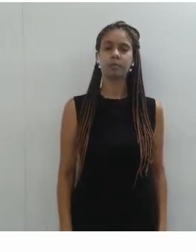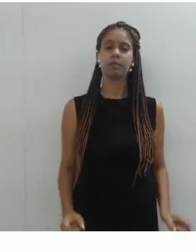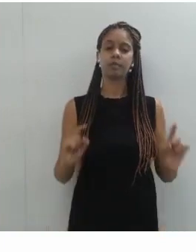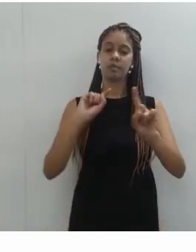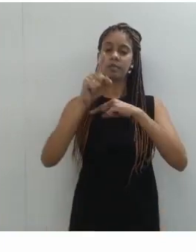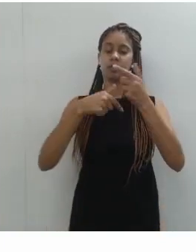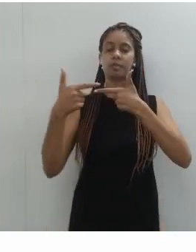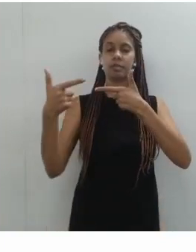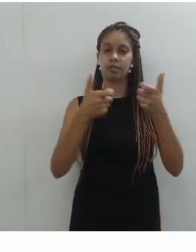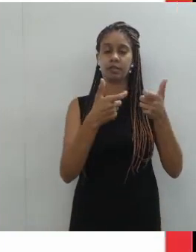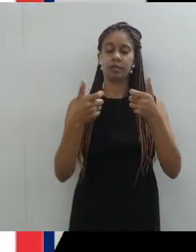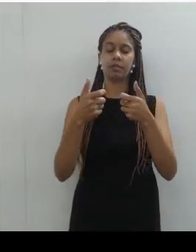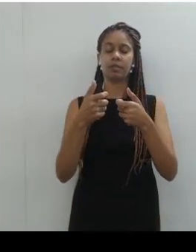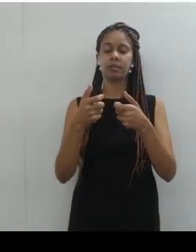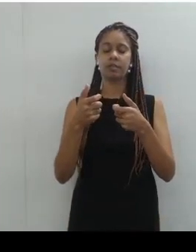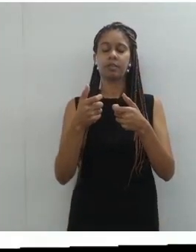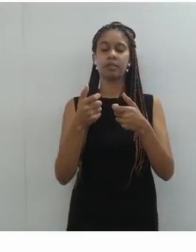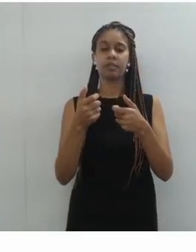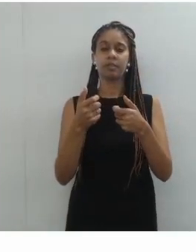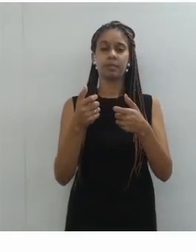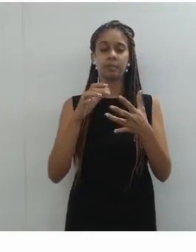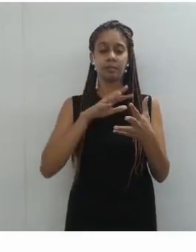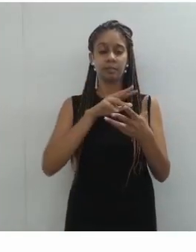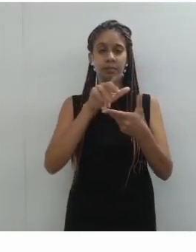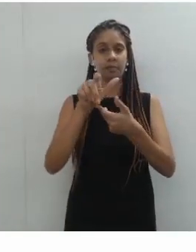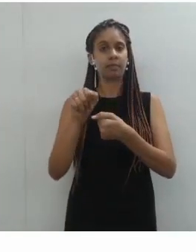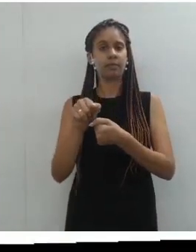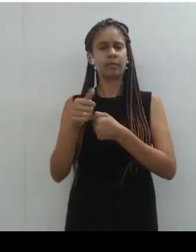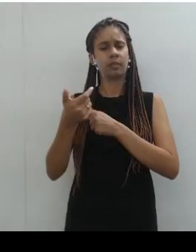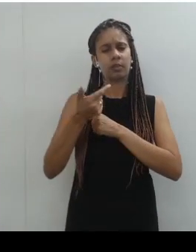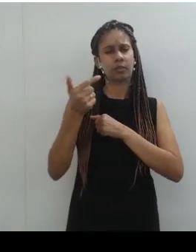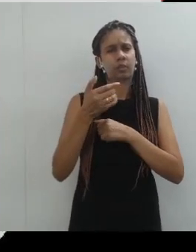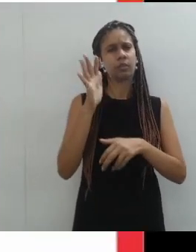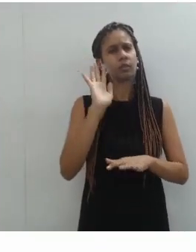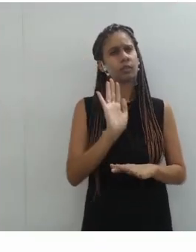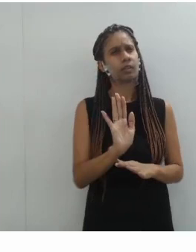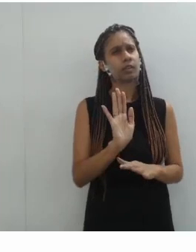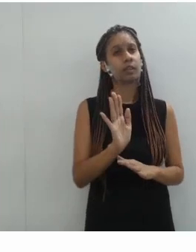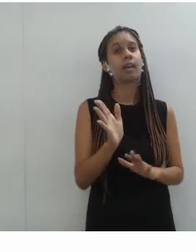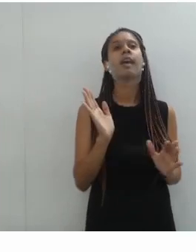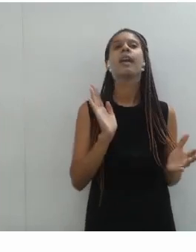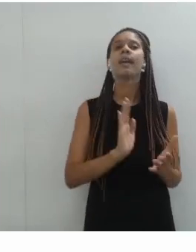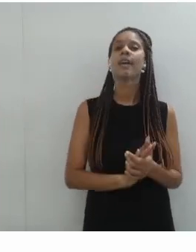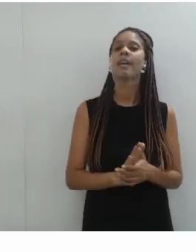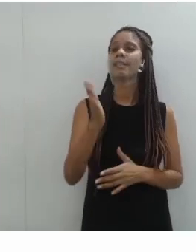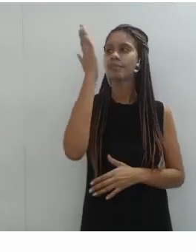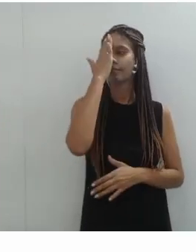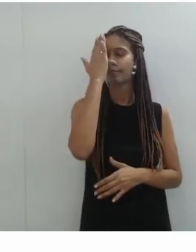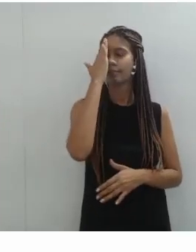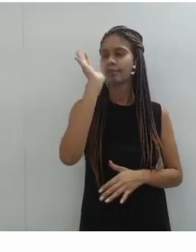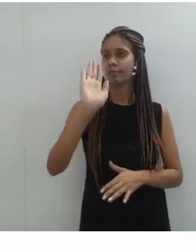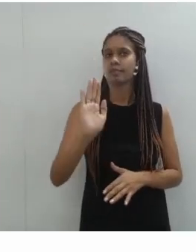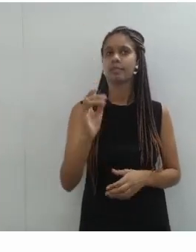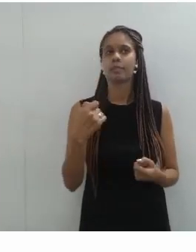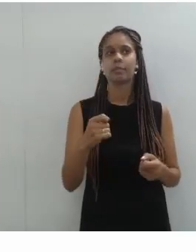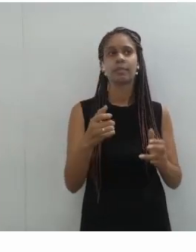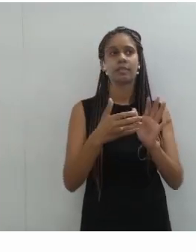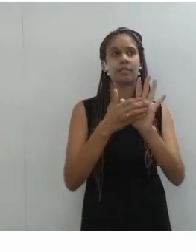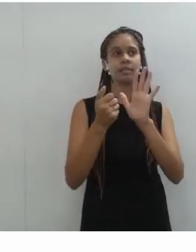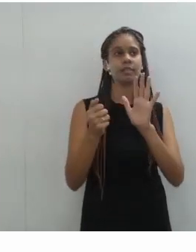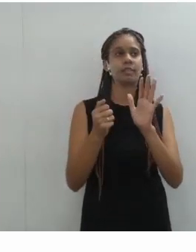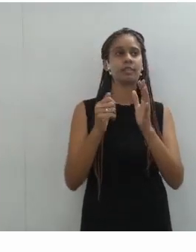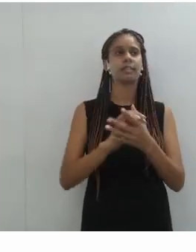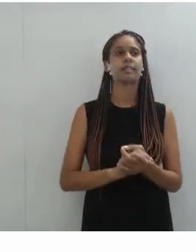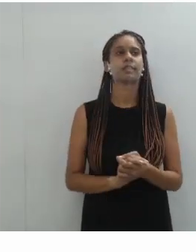Segunda Guerra Mundial. E o segundo, eu acho que, entendi, teve que sair na edição